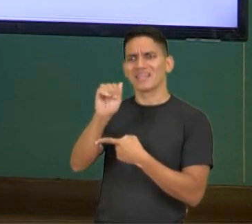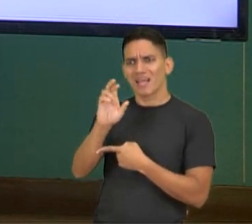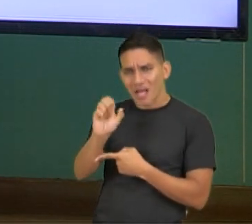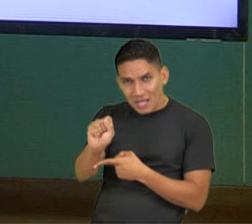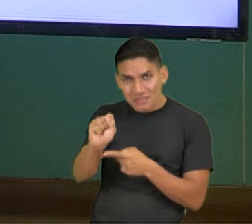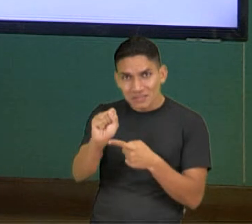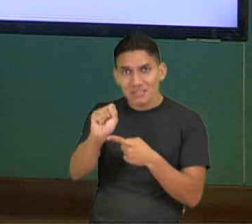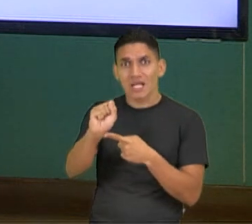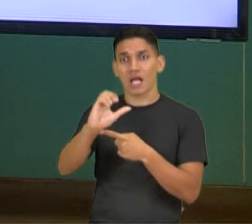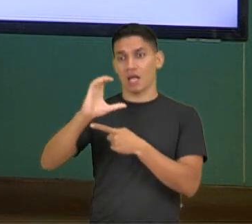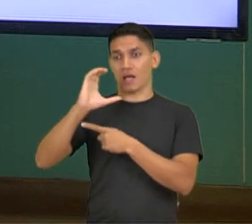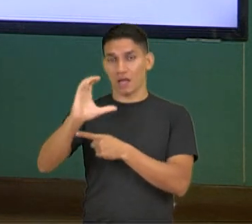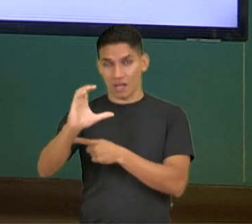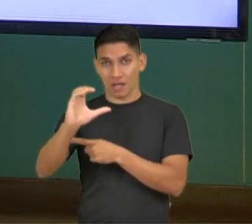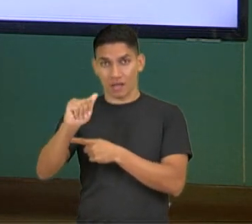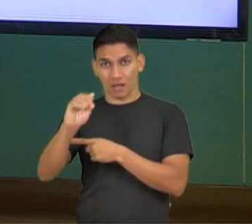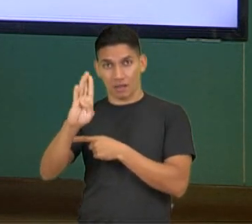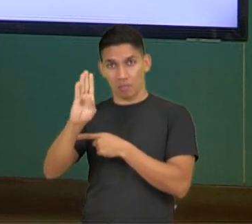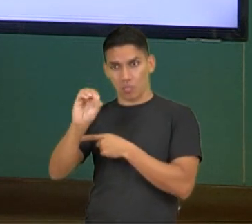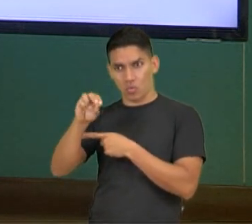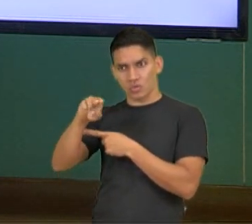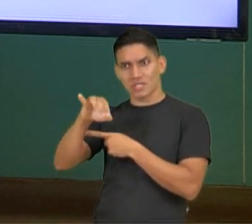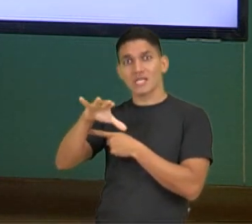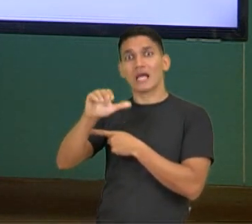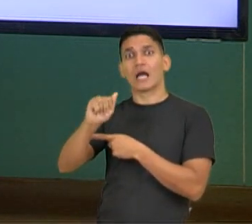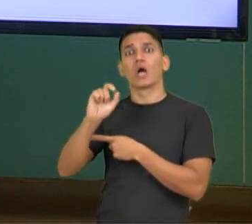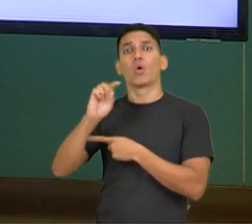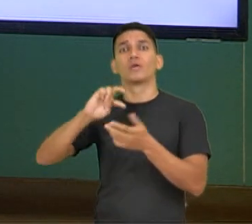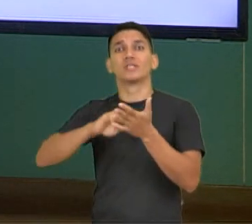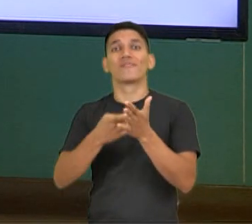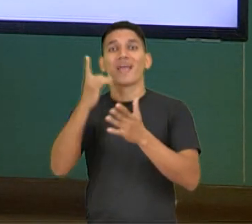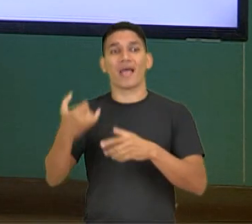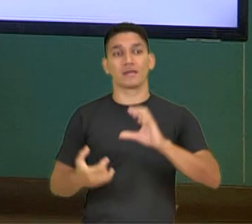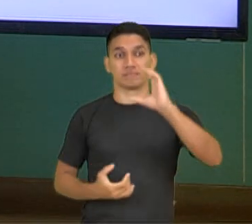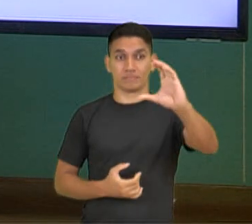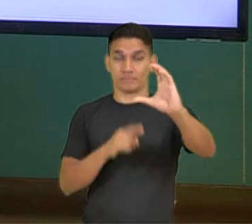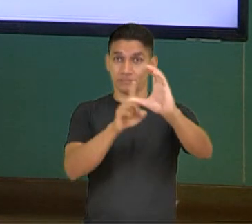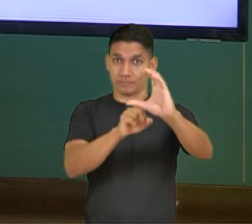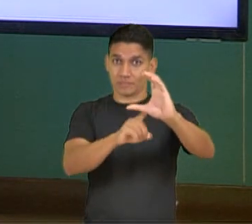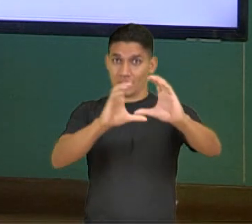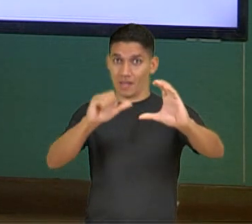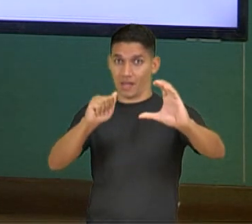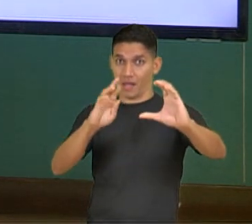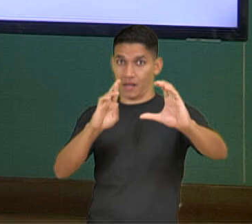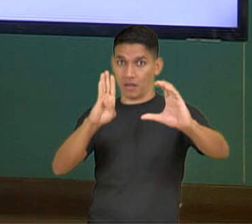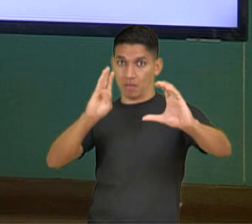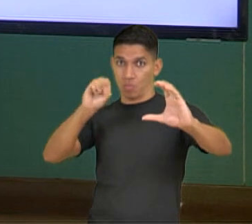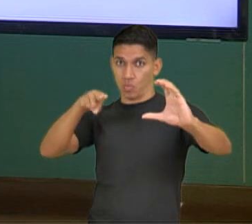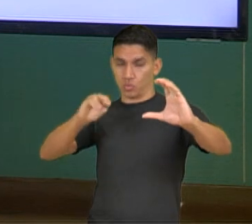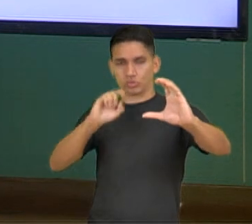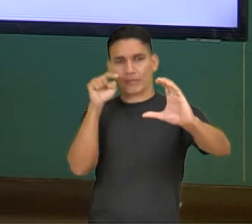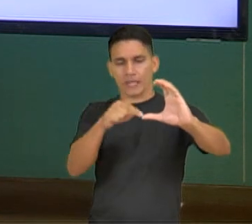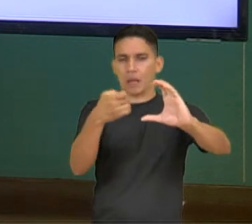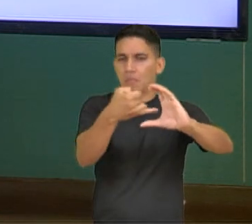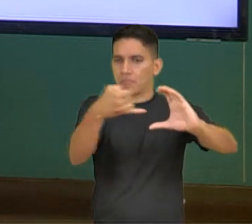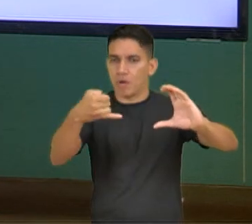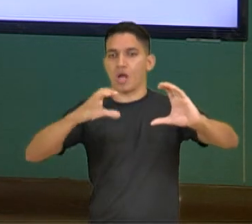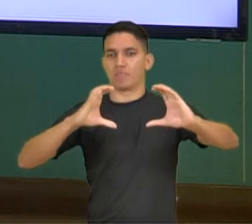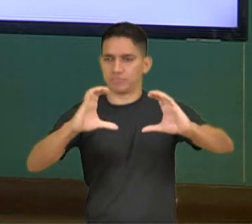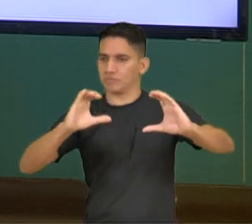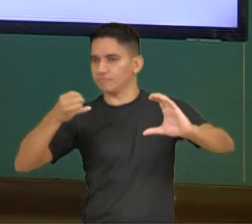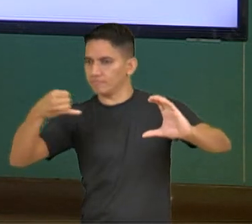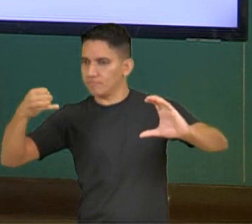a sequência de ligação química entre carbonos, tá? E nós vamos ter